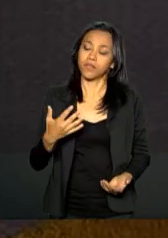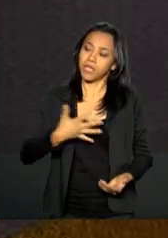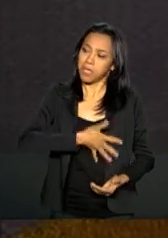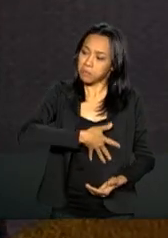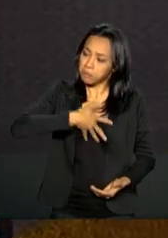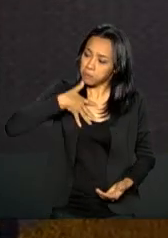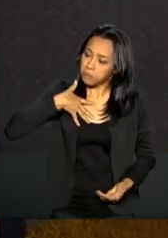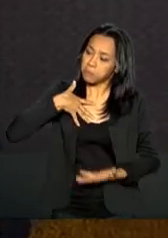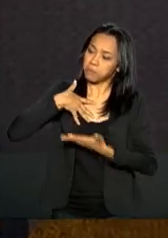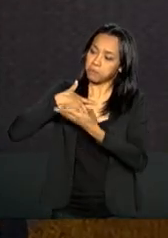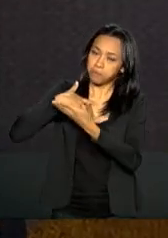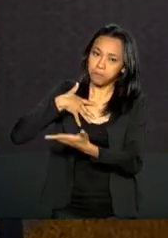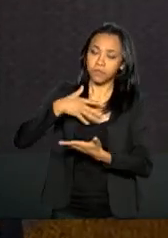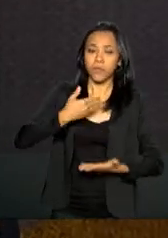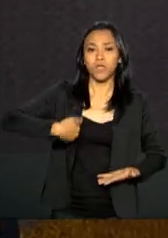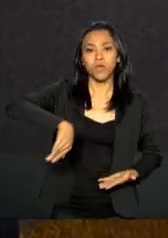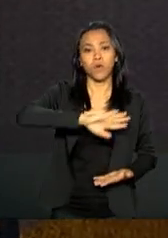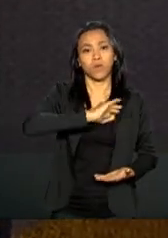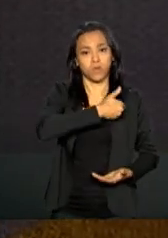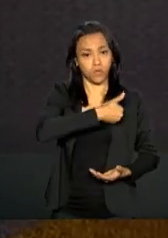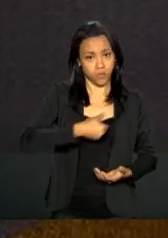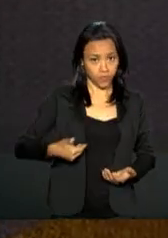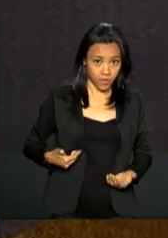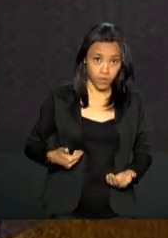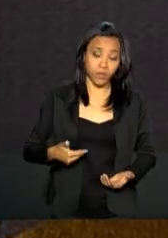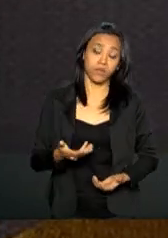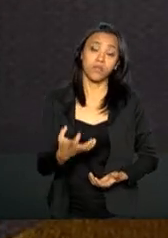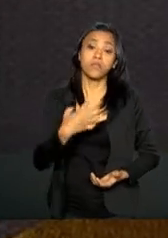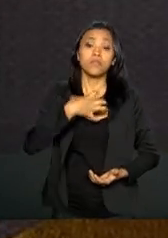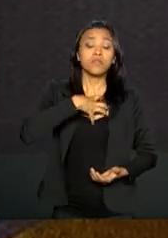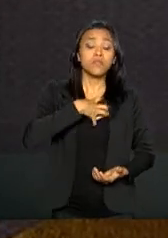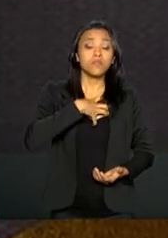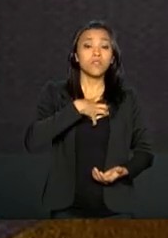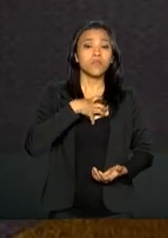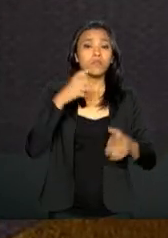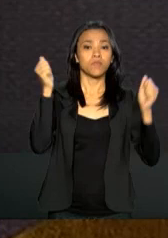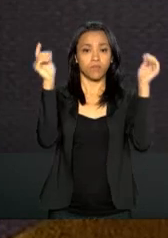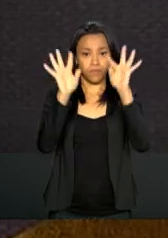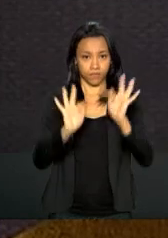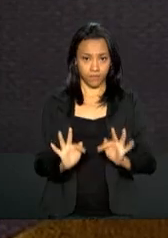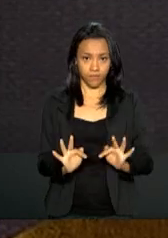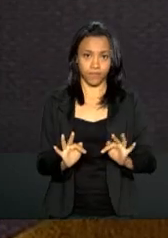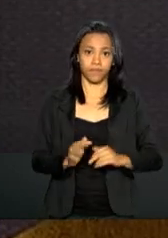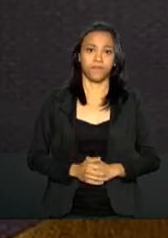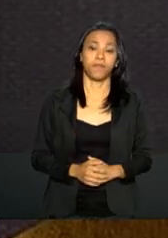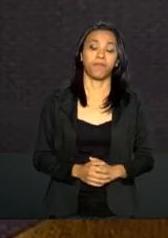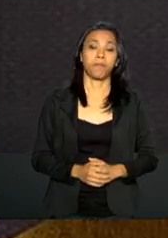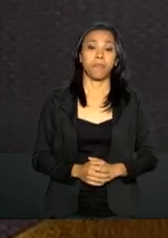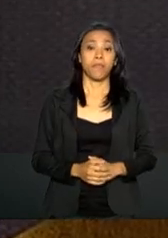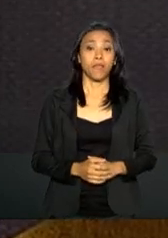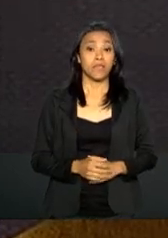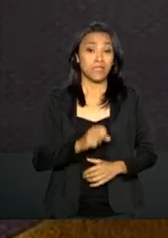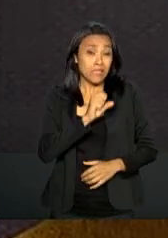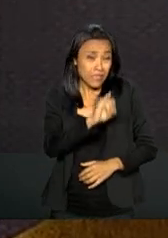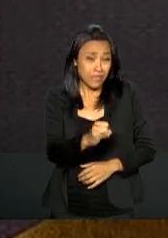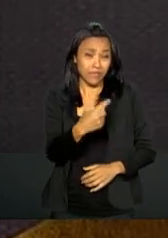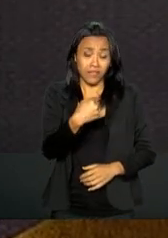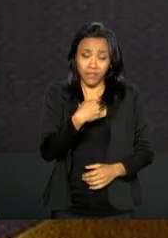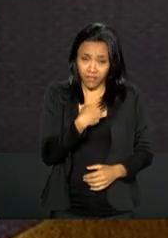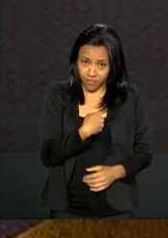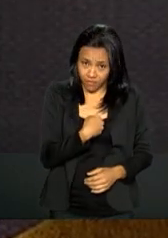deixa nós todos do governo extremamente felizes e se eu quisesse